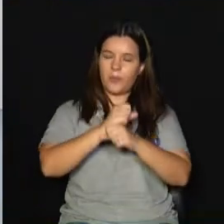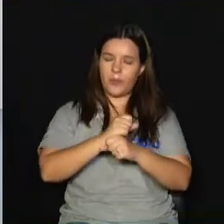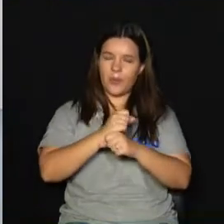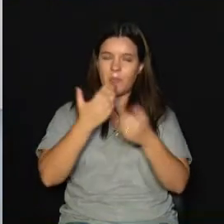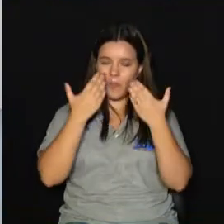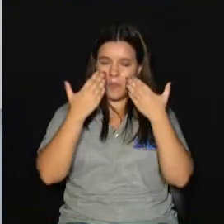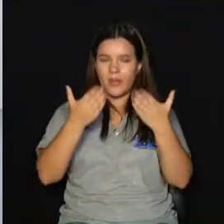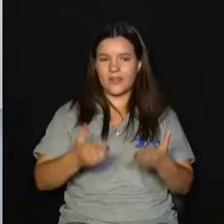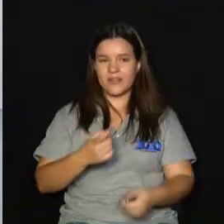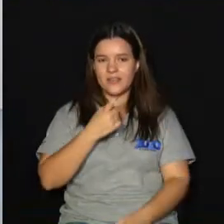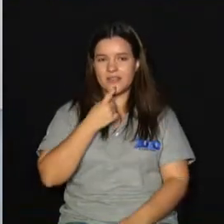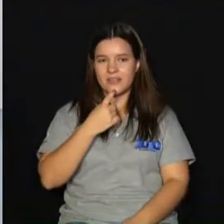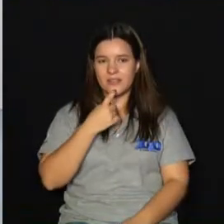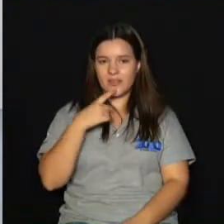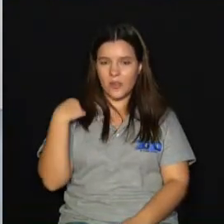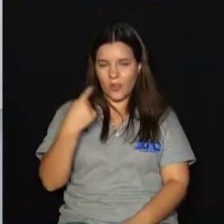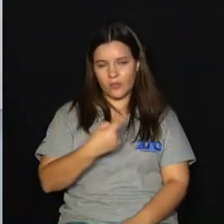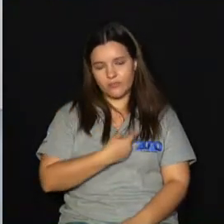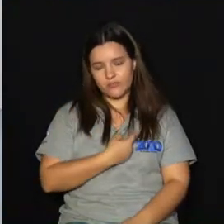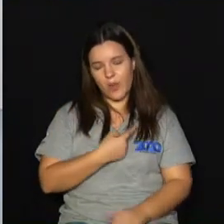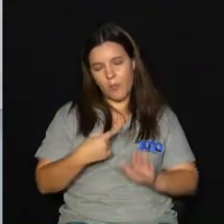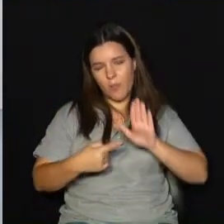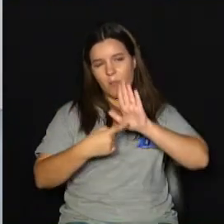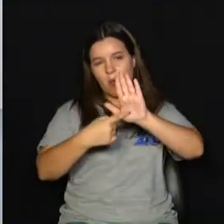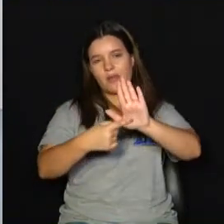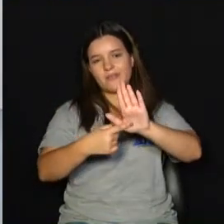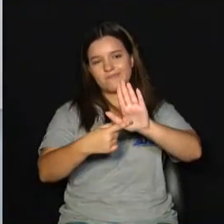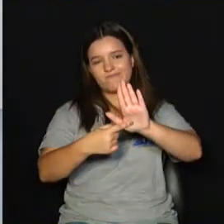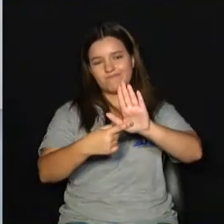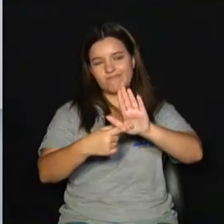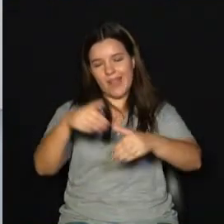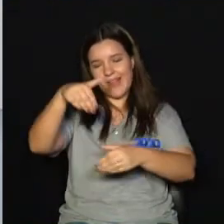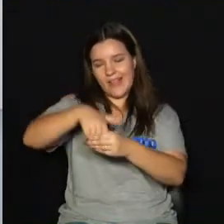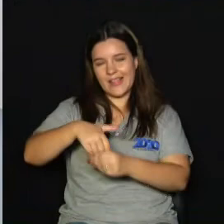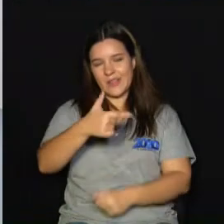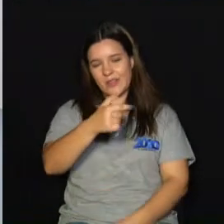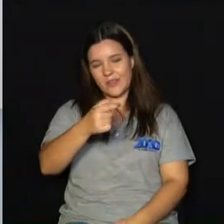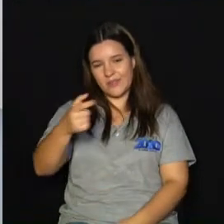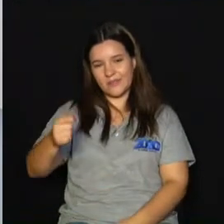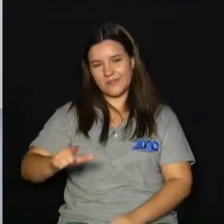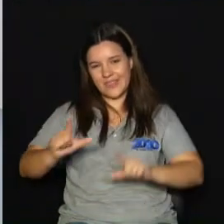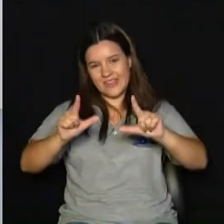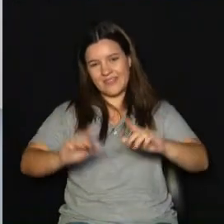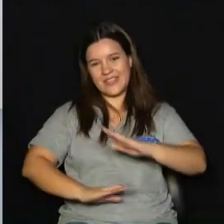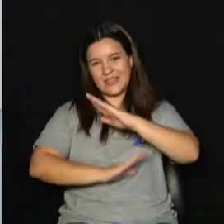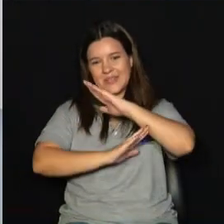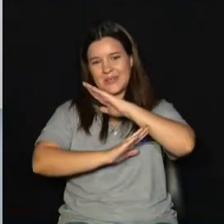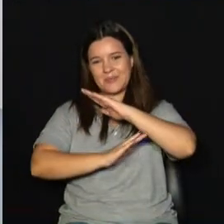Campinas. Porque você sabe, cobertura das eleições 2020 é aqui na TV Câmara Campinas.